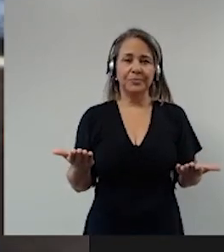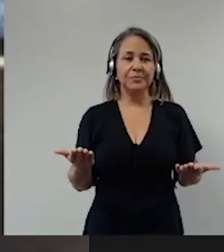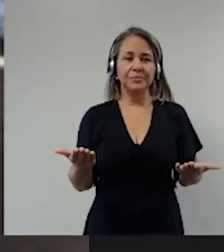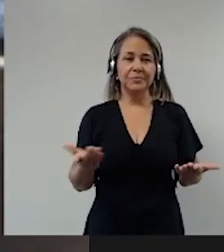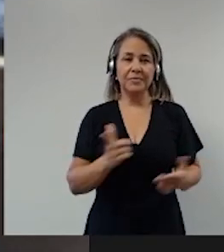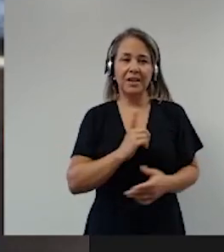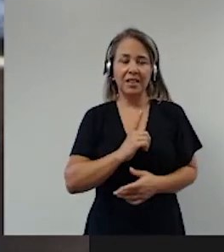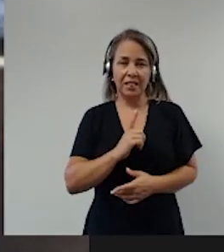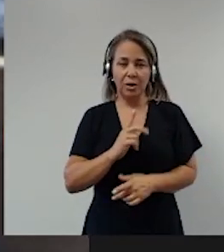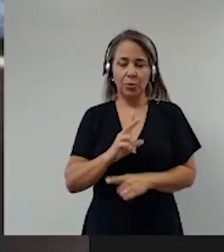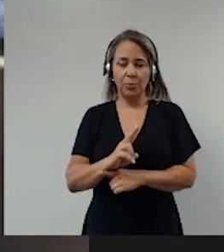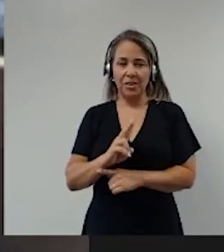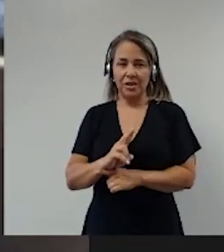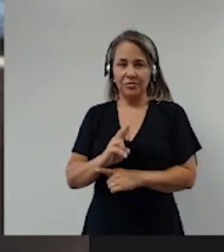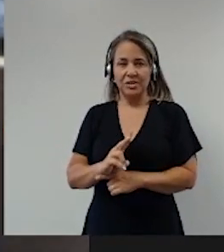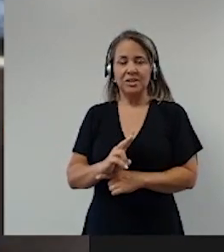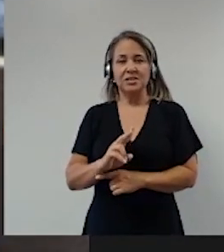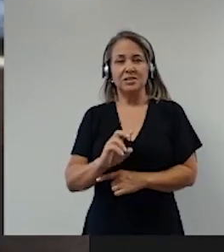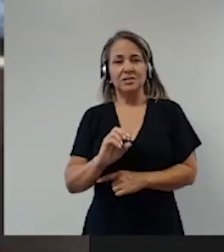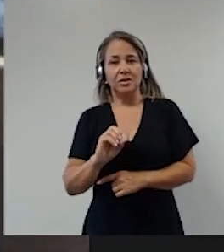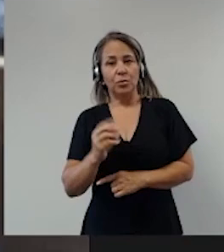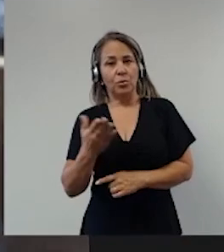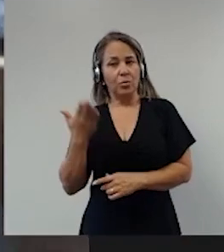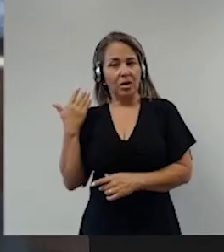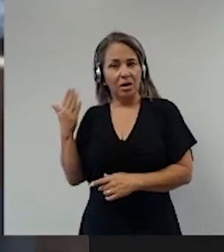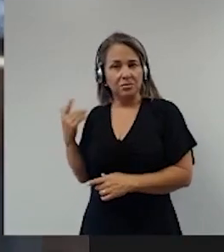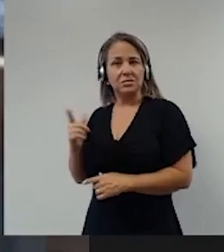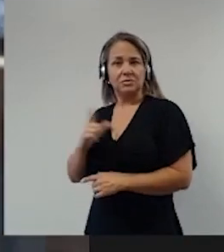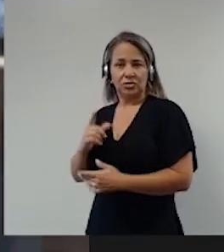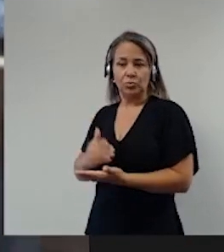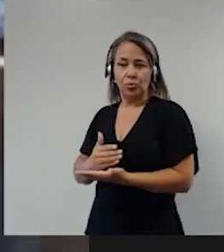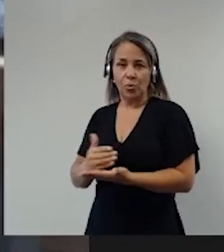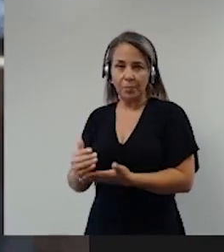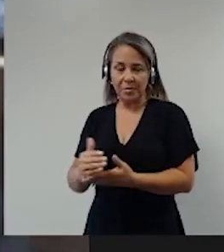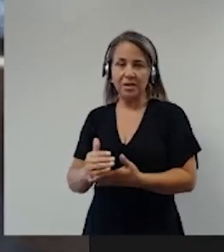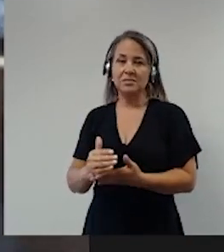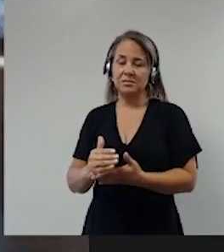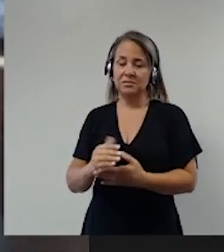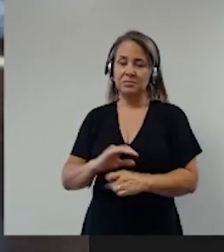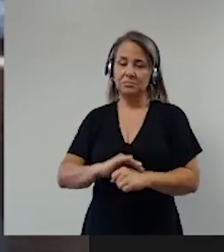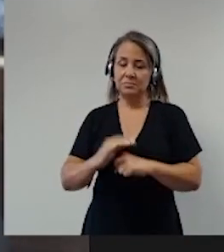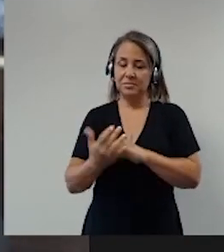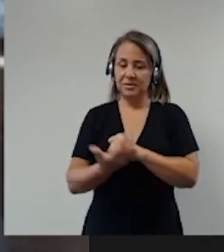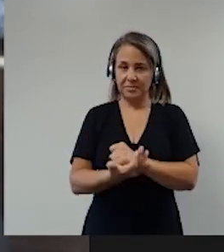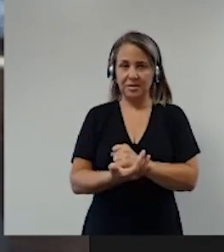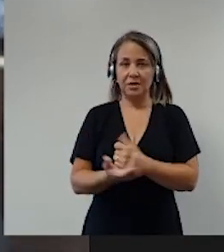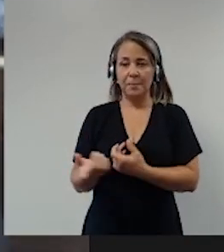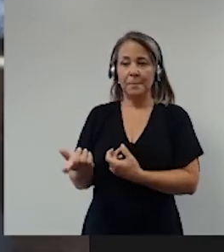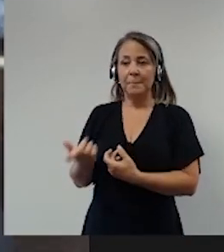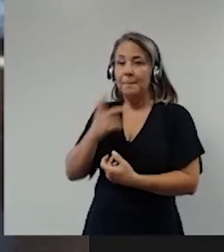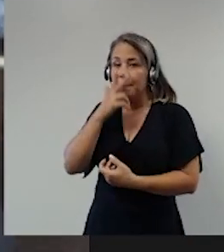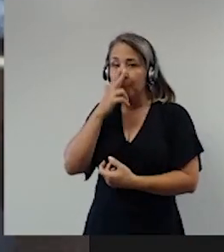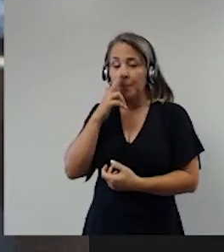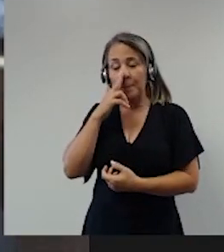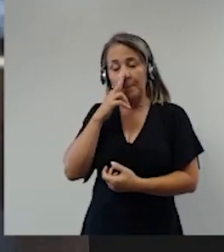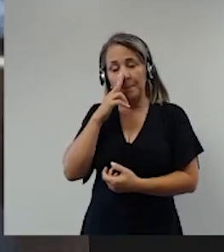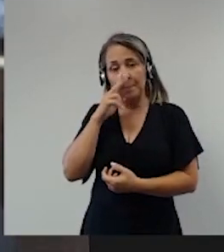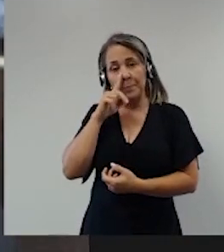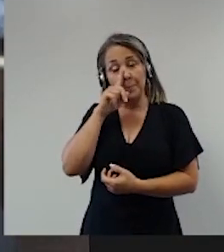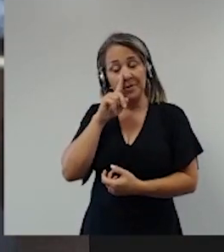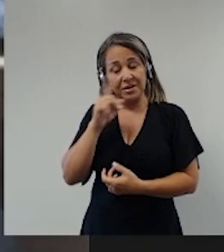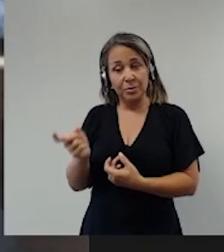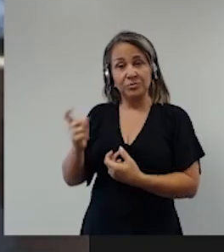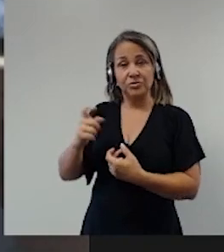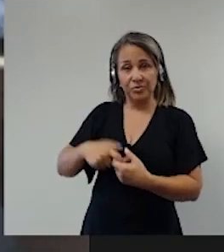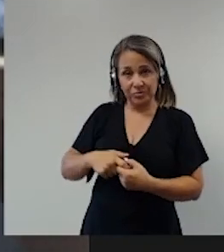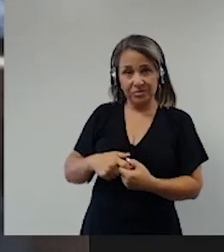há uma defesa, ou pelo menos havia no início da pandemia, para um retrocesso em relação à questão do acesso à informação e